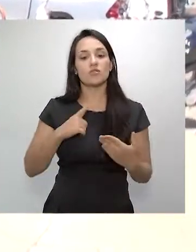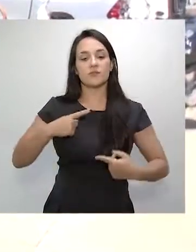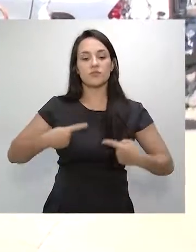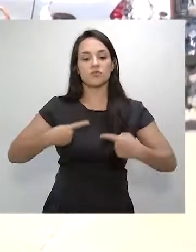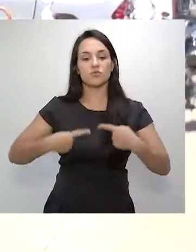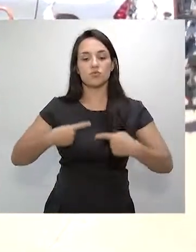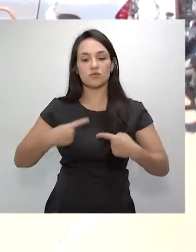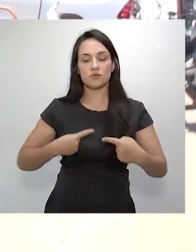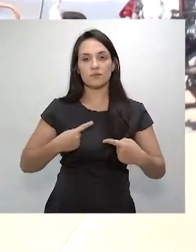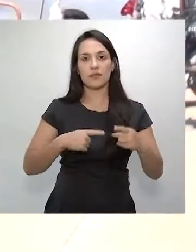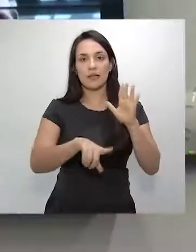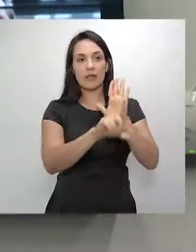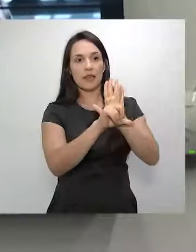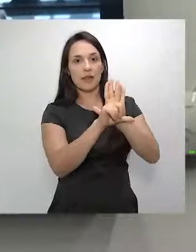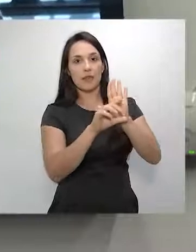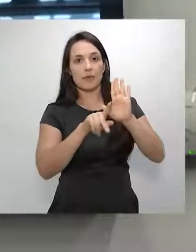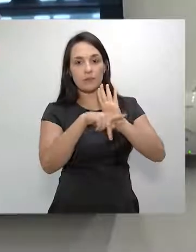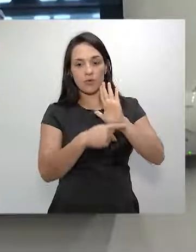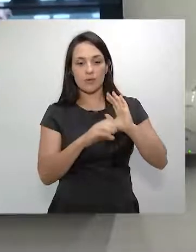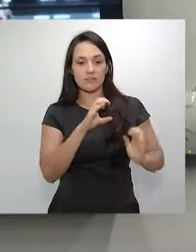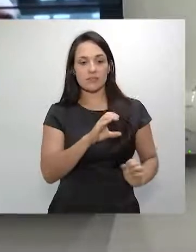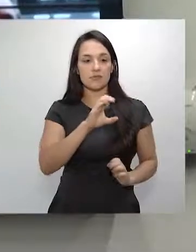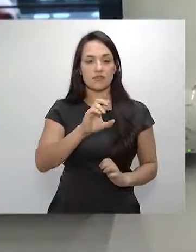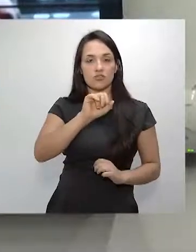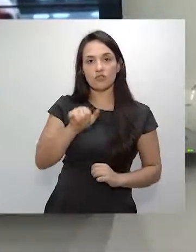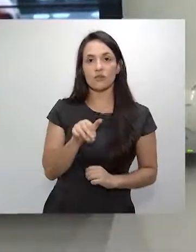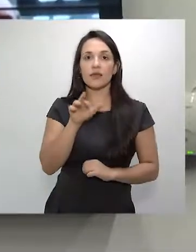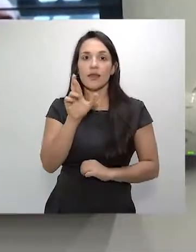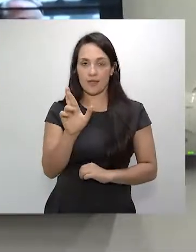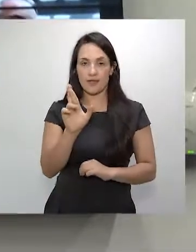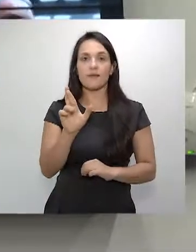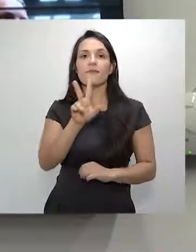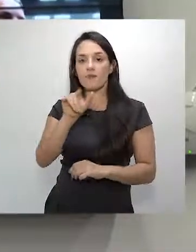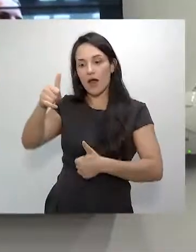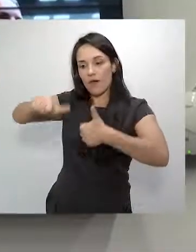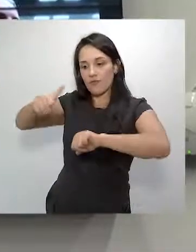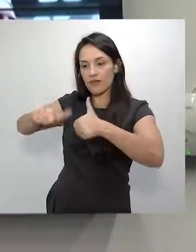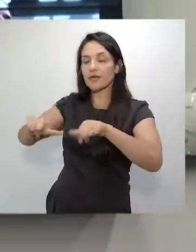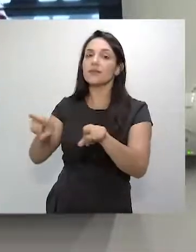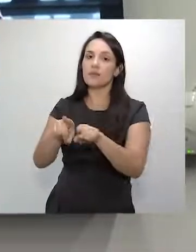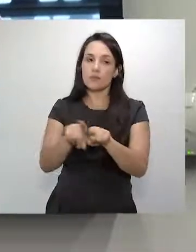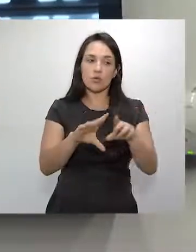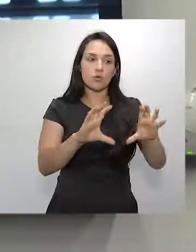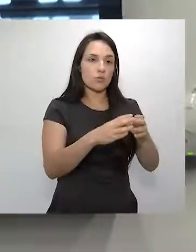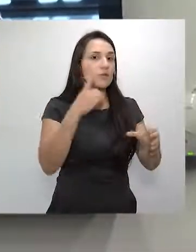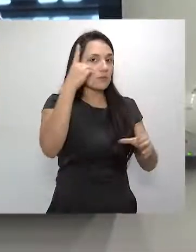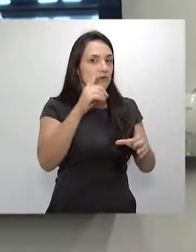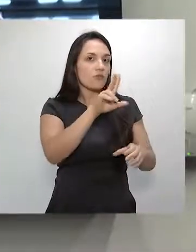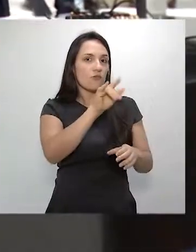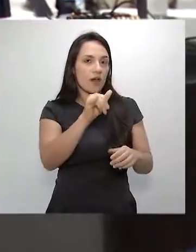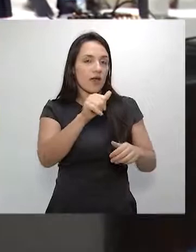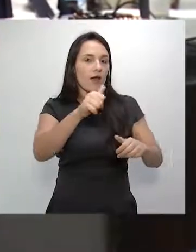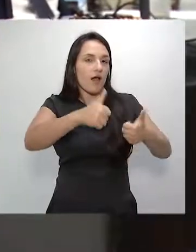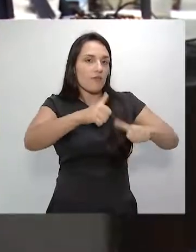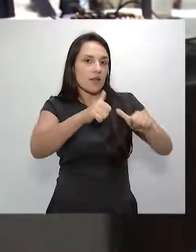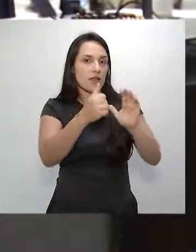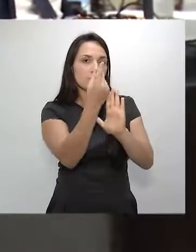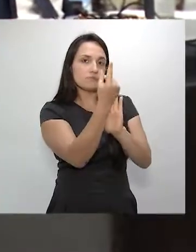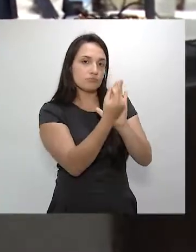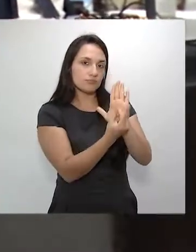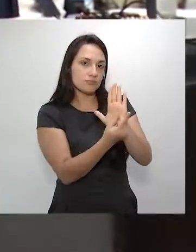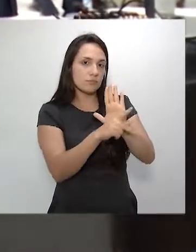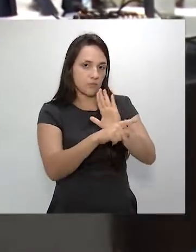Defensoria Pública. Em sua primeira discussão, além da CCJR, a LDO deverá passar também pela Comissão